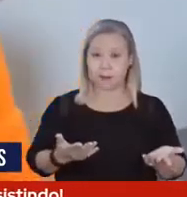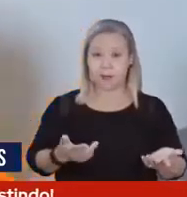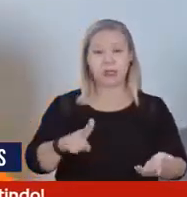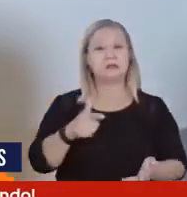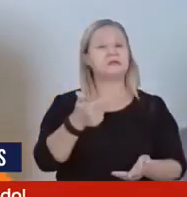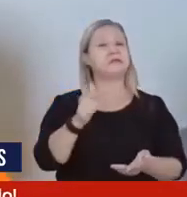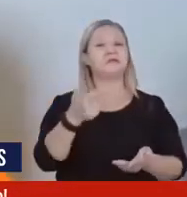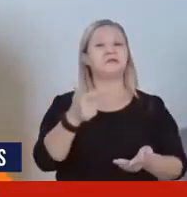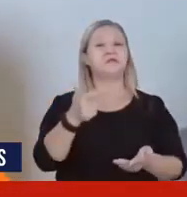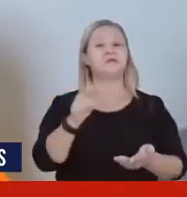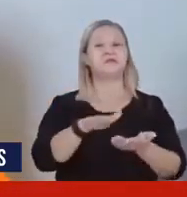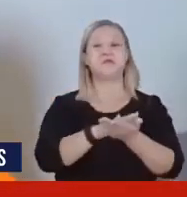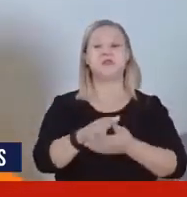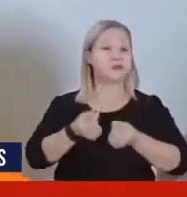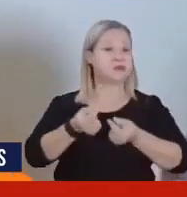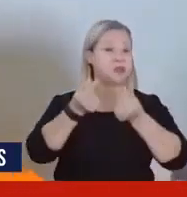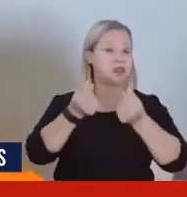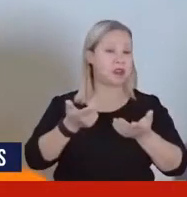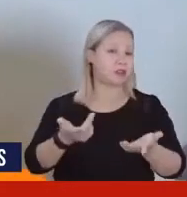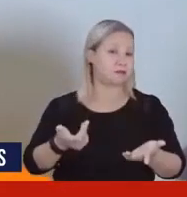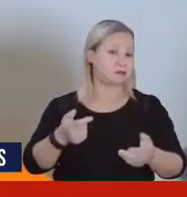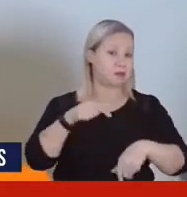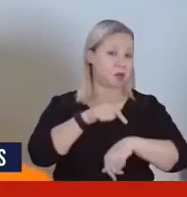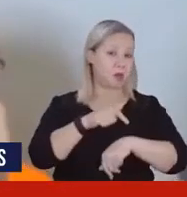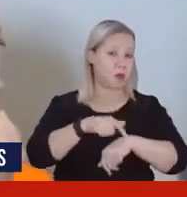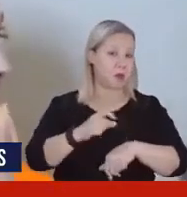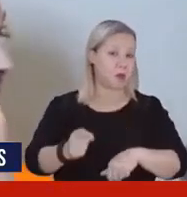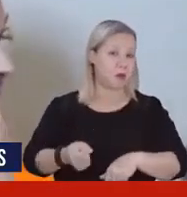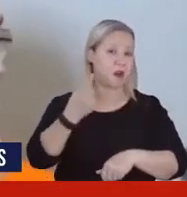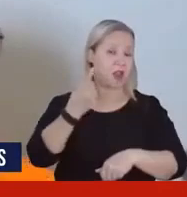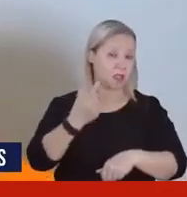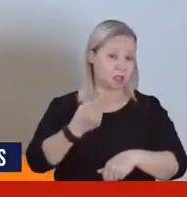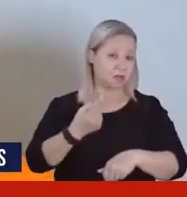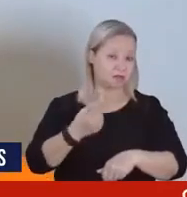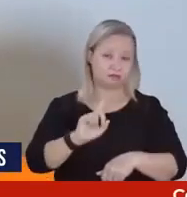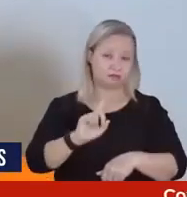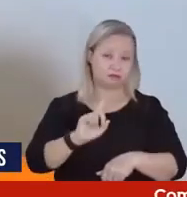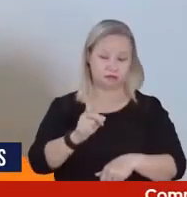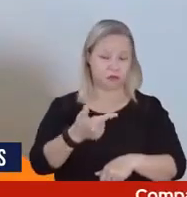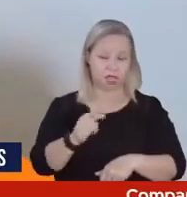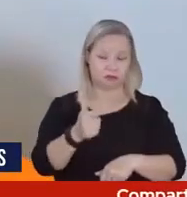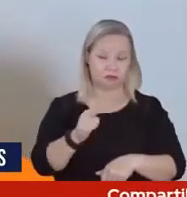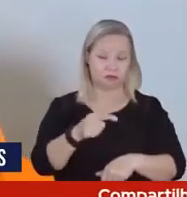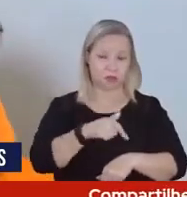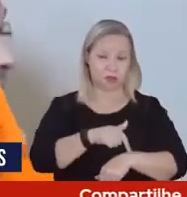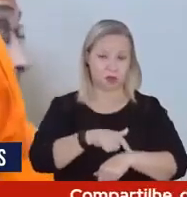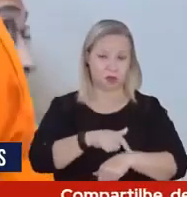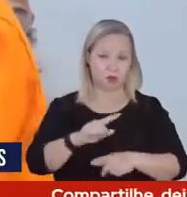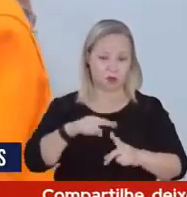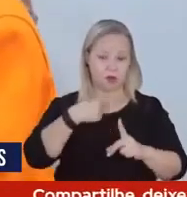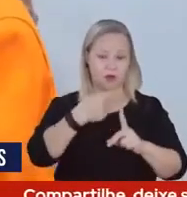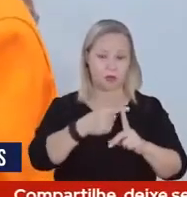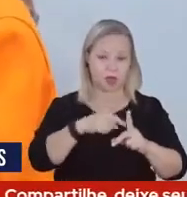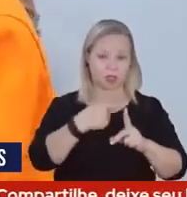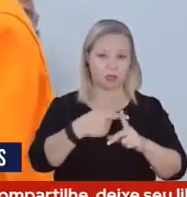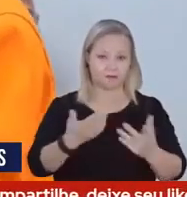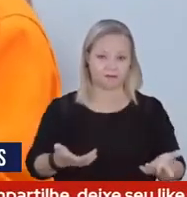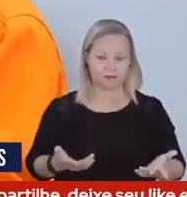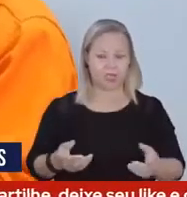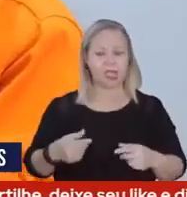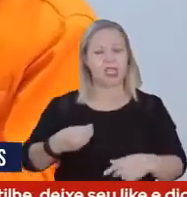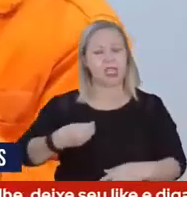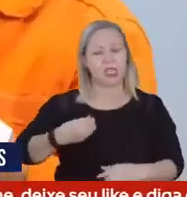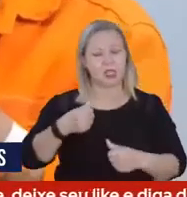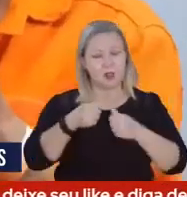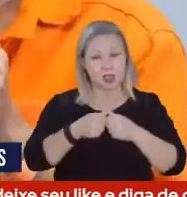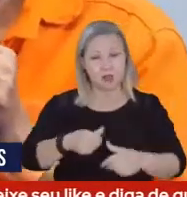Sem ganhar hora extra. Então, assim, a gente vive realmente, Estrela, uma prática de trabalho escravo,